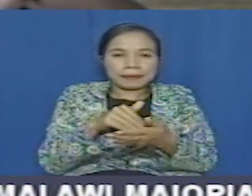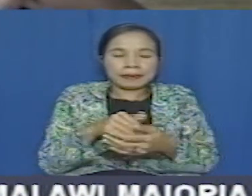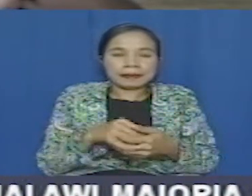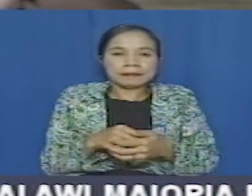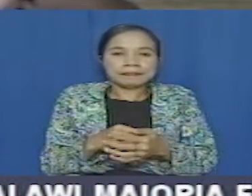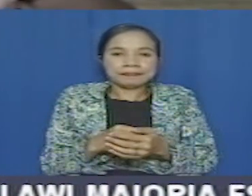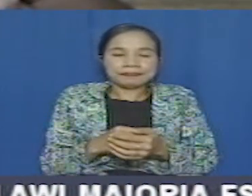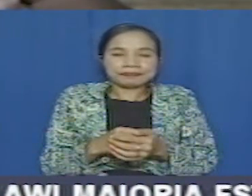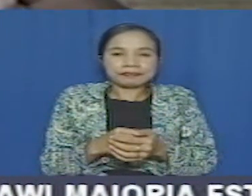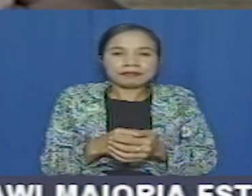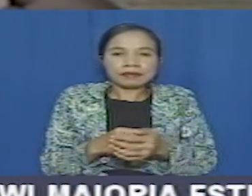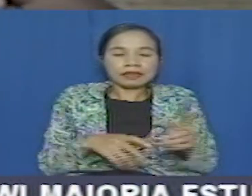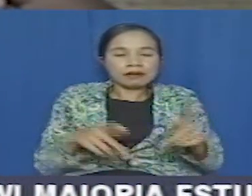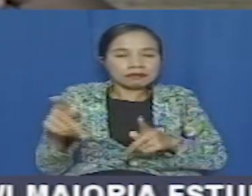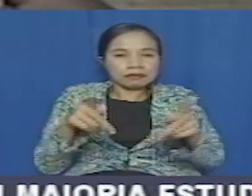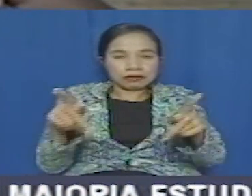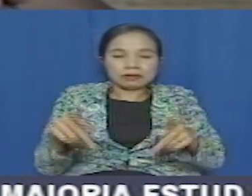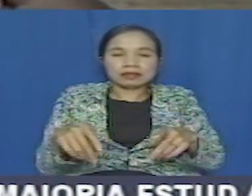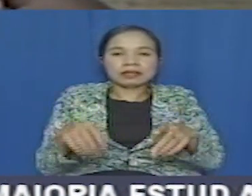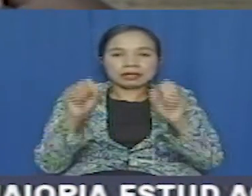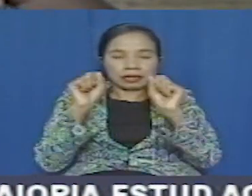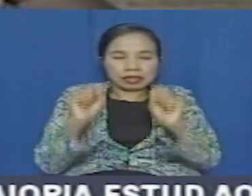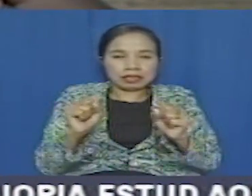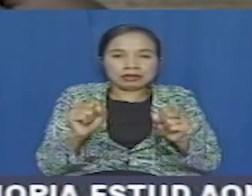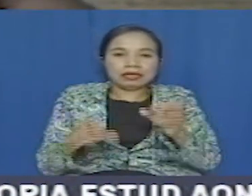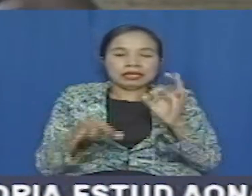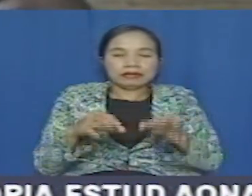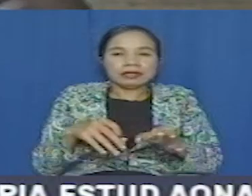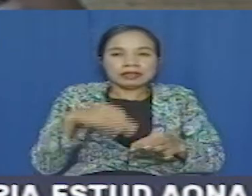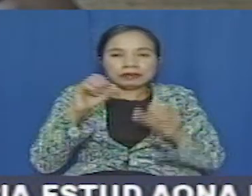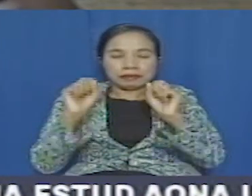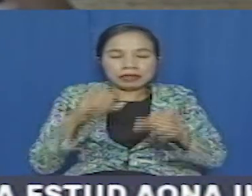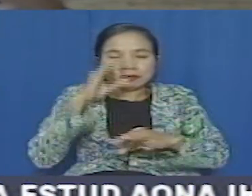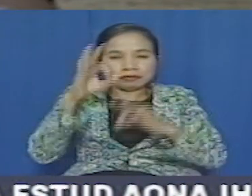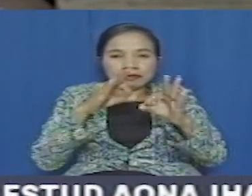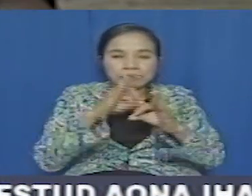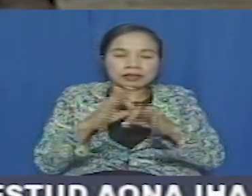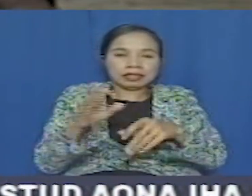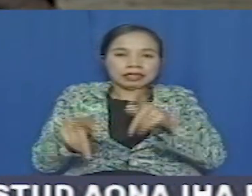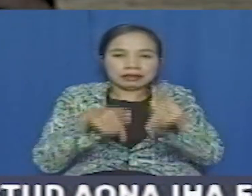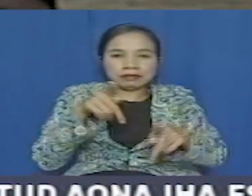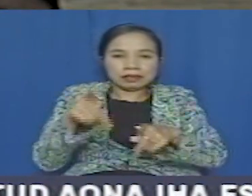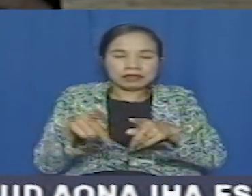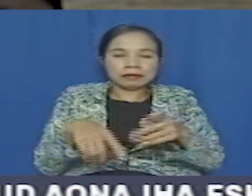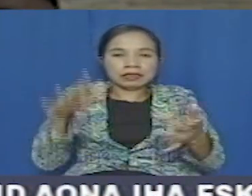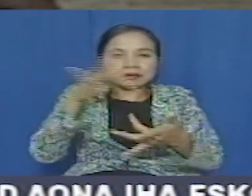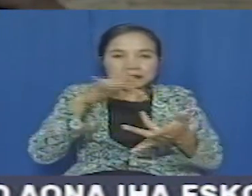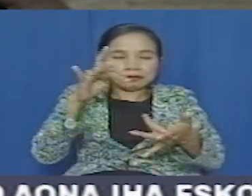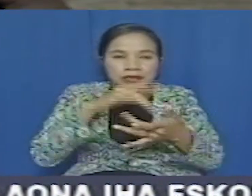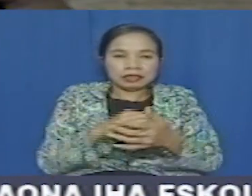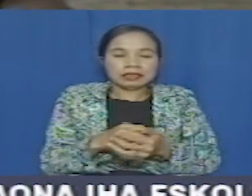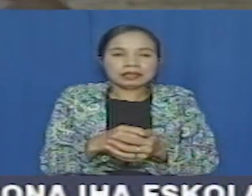nebe pública lihusi WHO para itabela fo confiança mas dehang sira nebe atuba Europa sira tem que simo